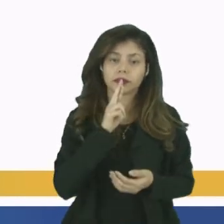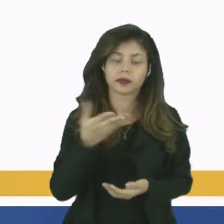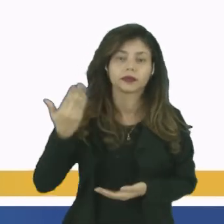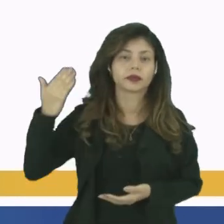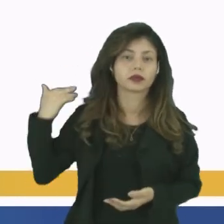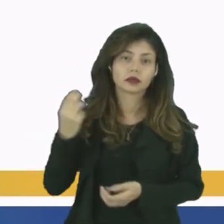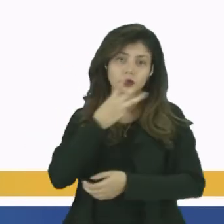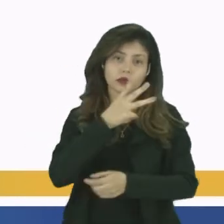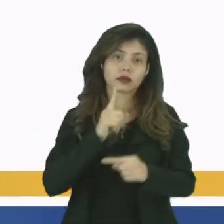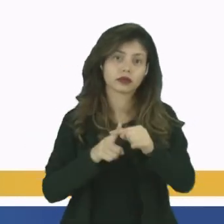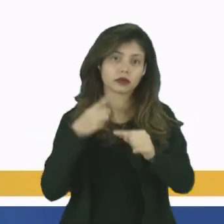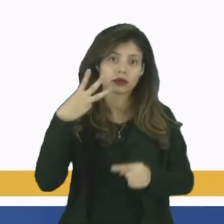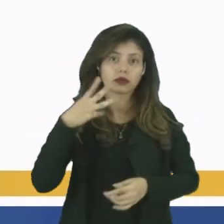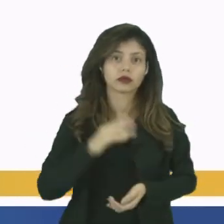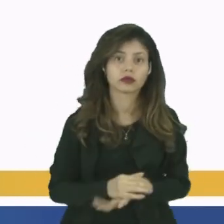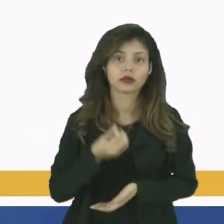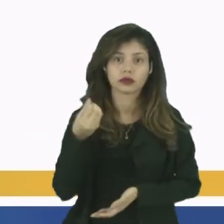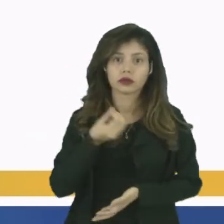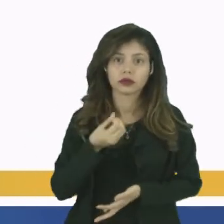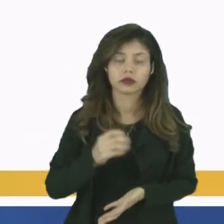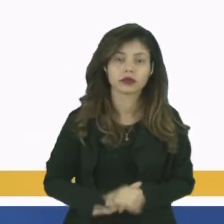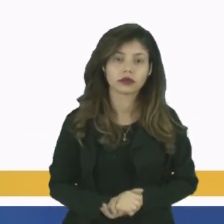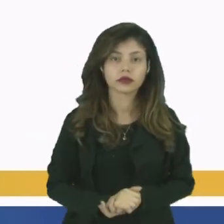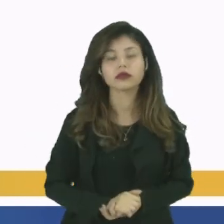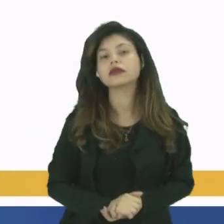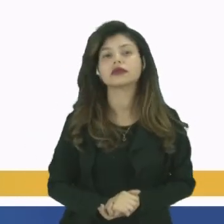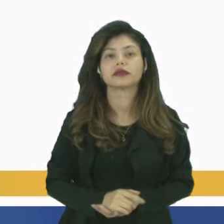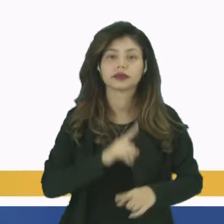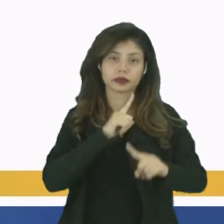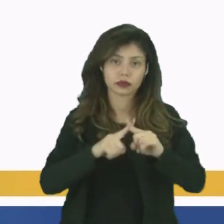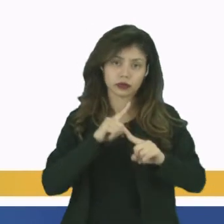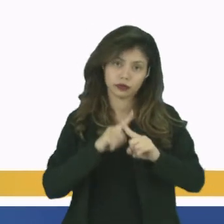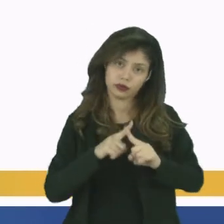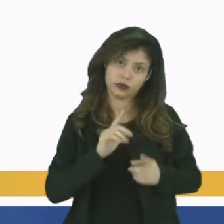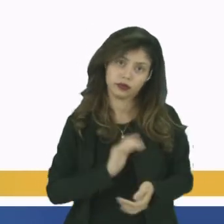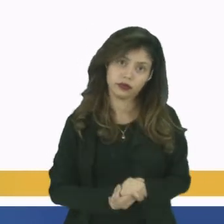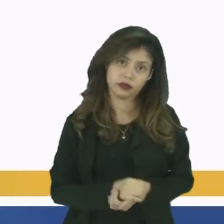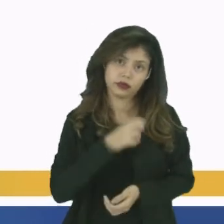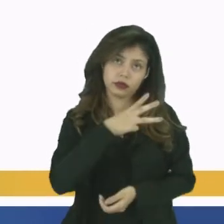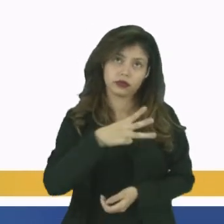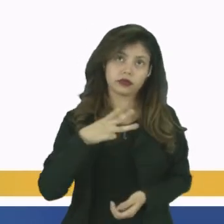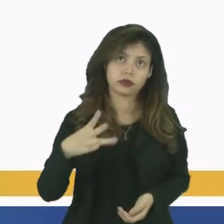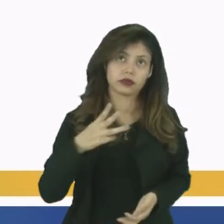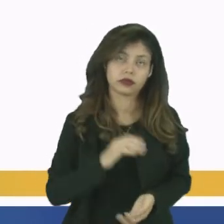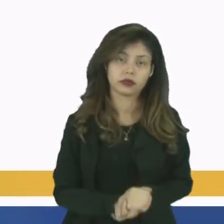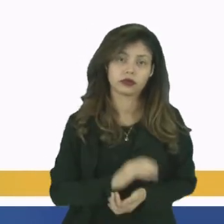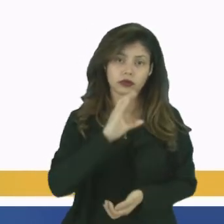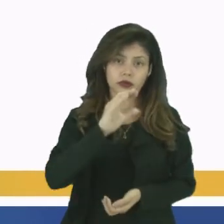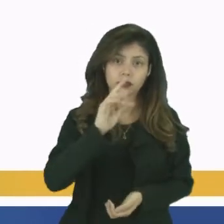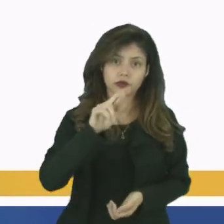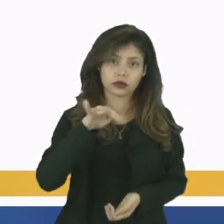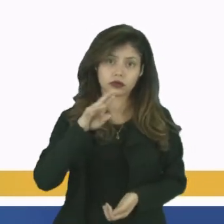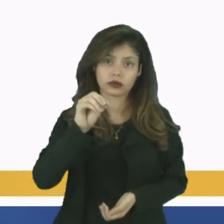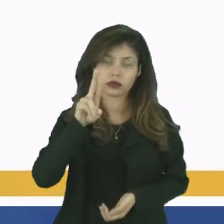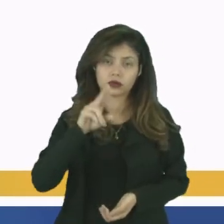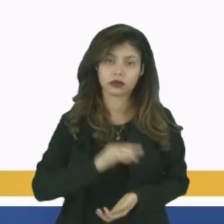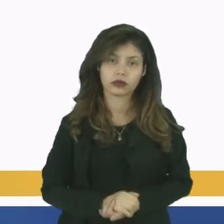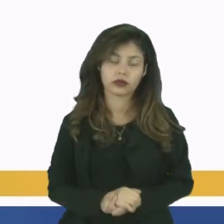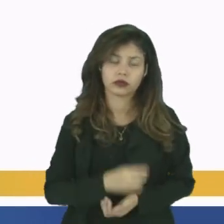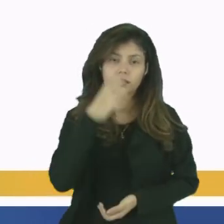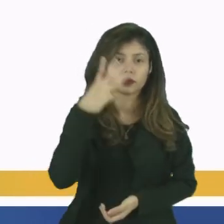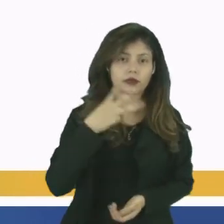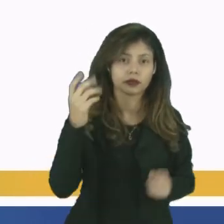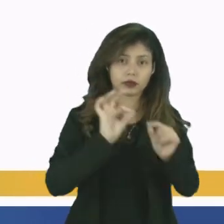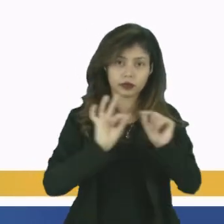3 mais 3, então é 6, vezes o determinante 33 do cofator. E aí você vai trabalhar na